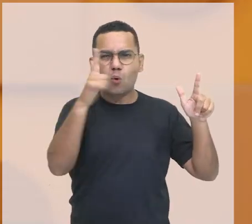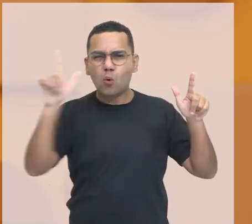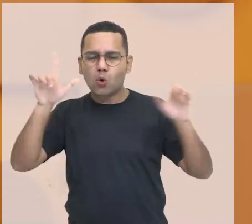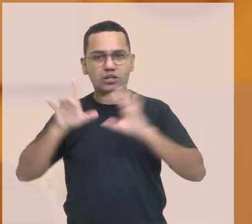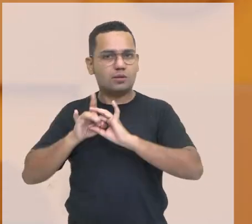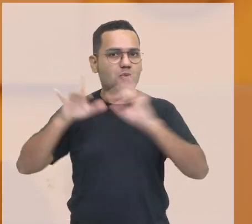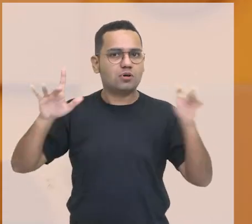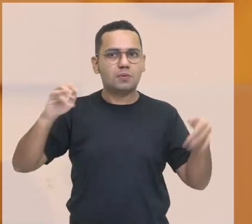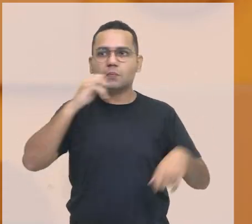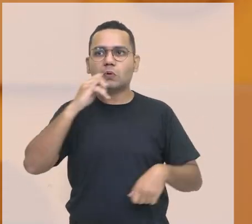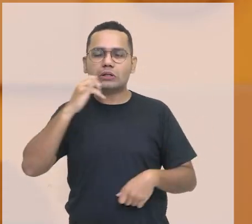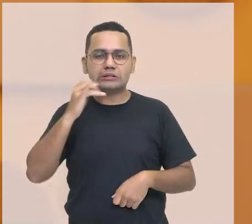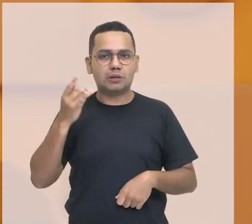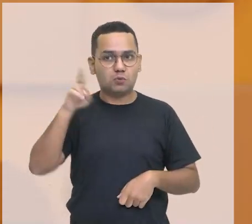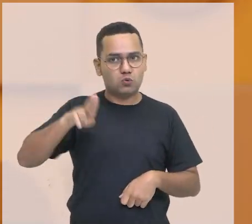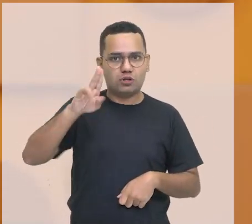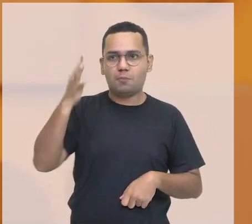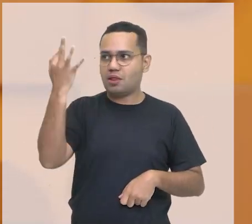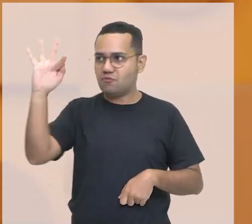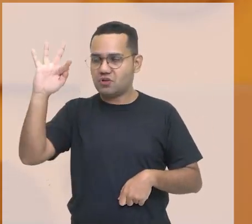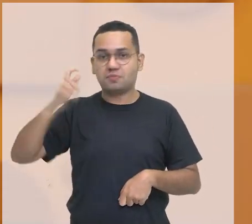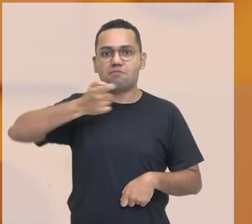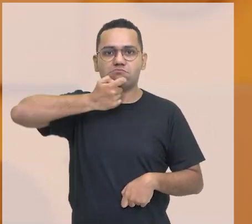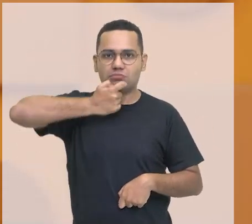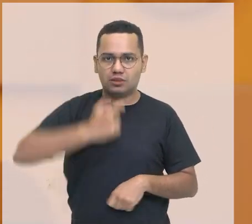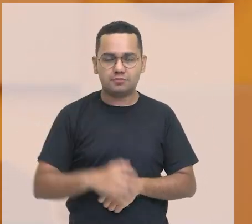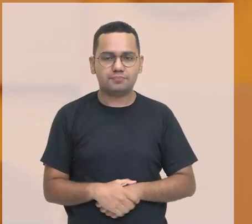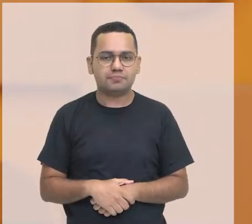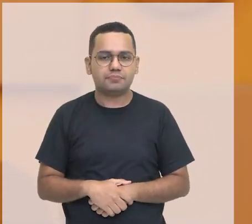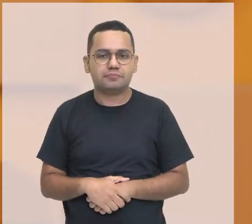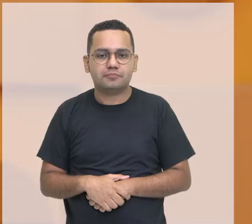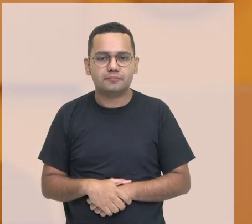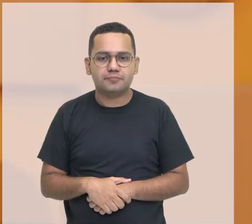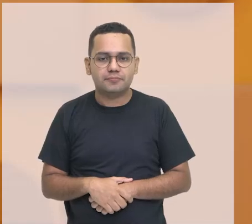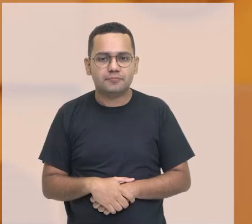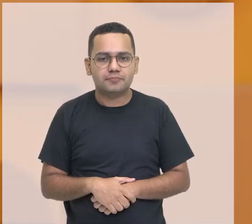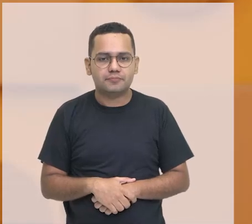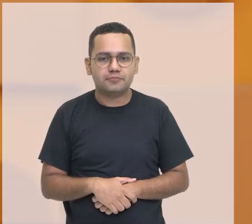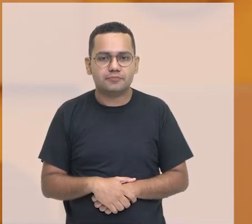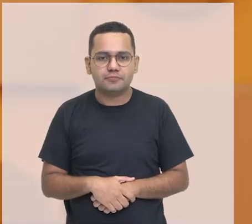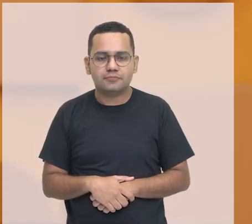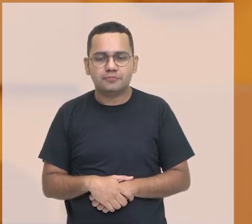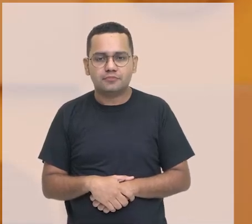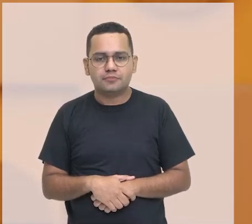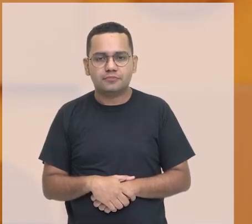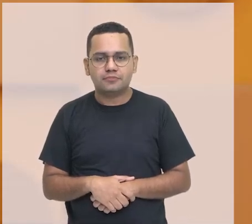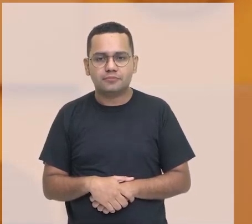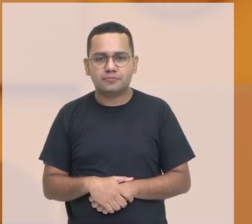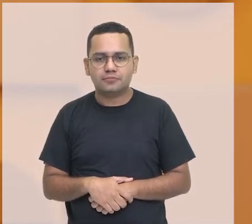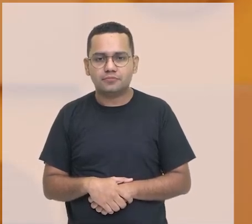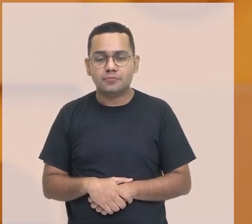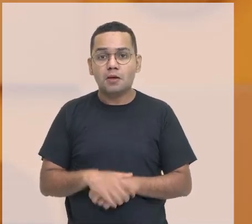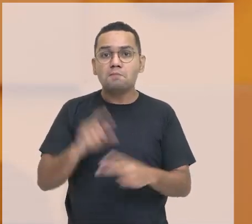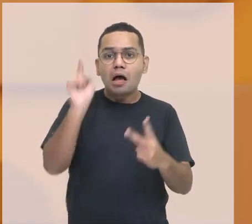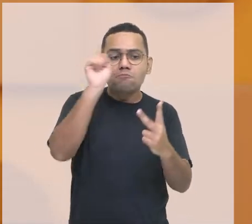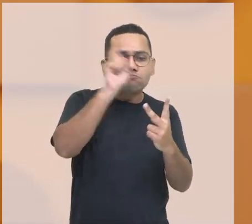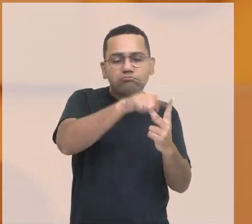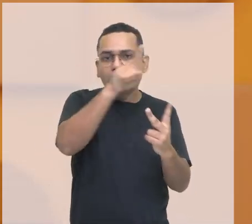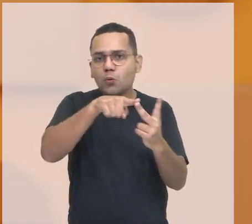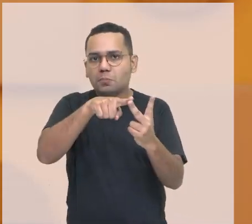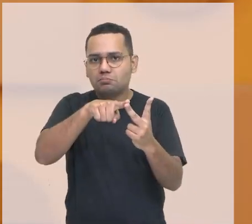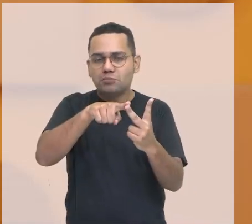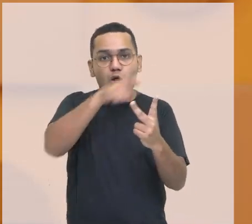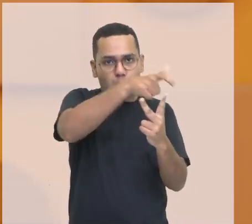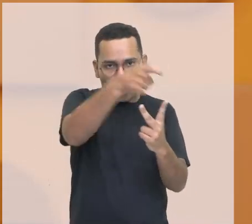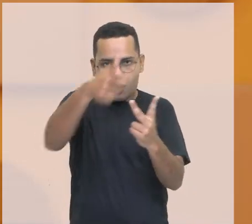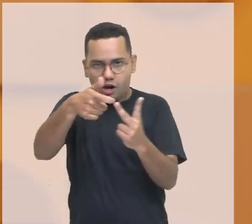a França e a Inglaterra, e conseguiram, então, formar um governo autoritário com a